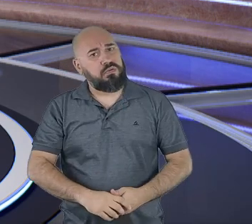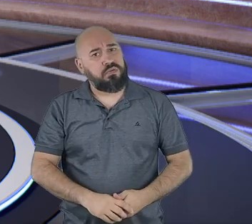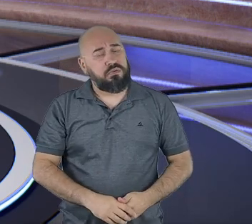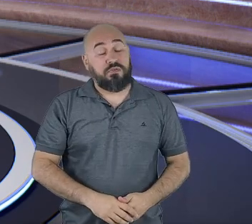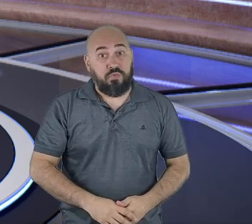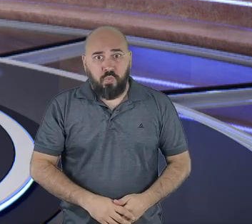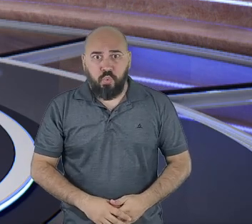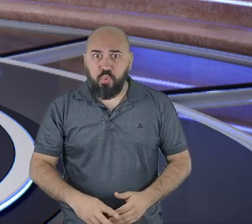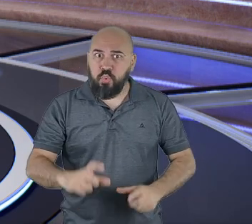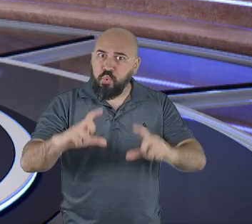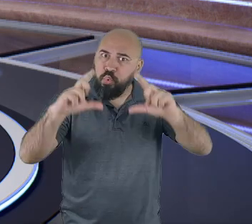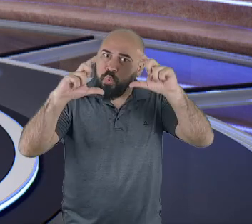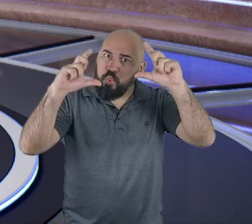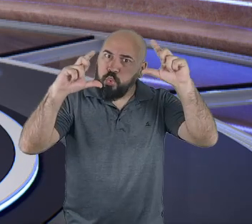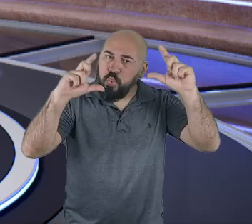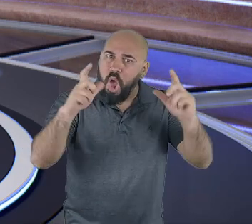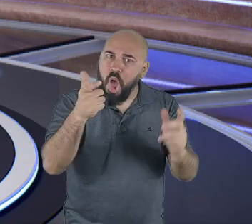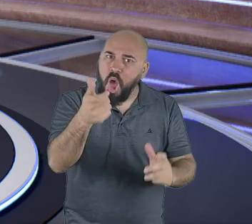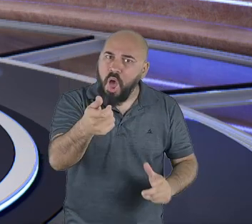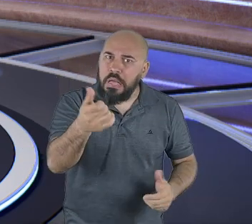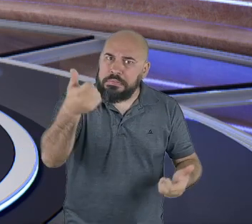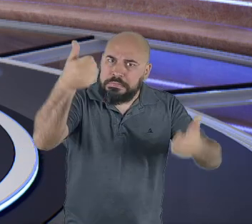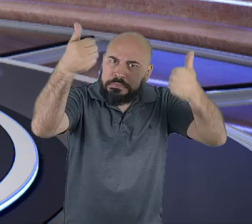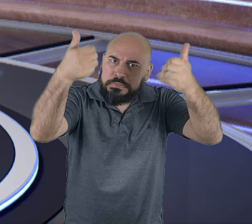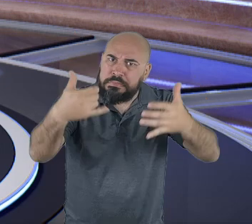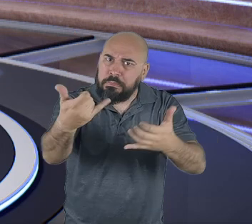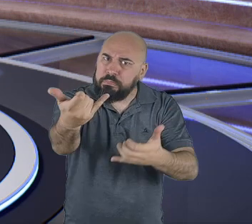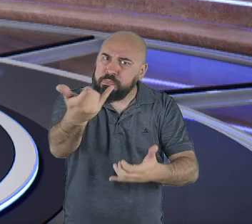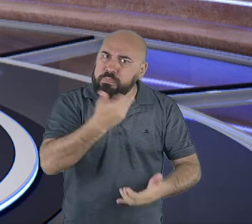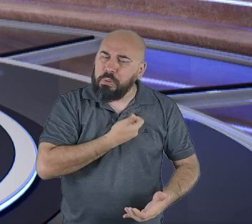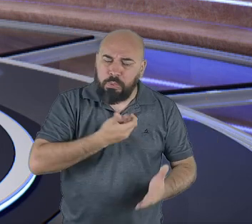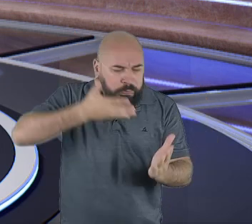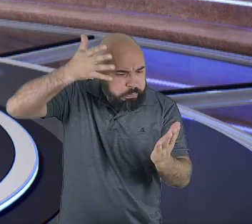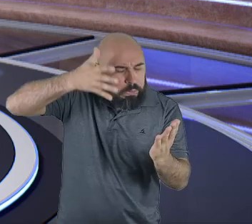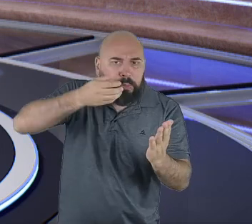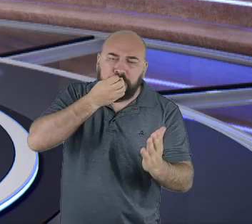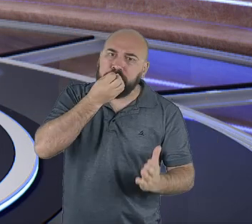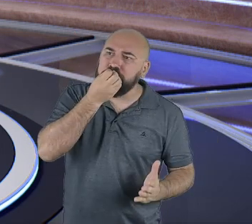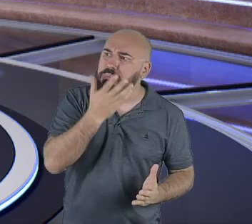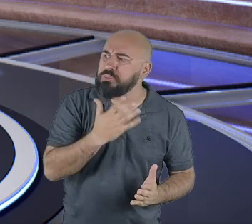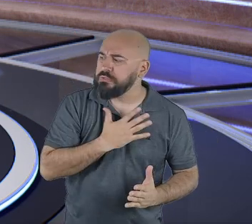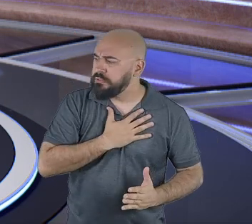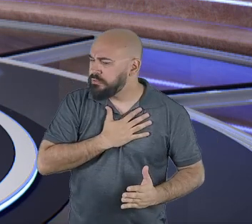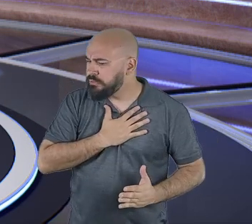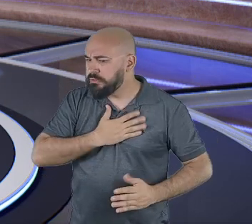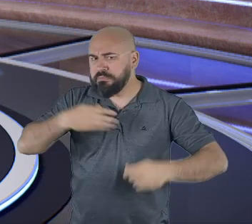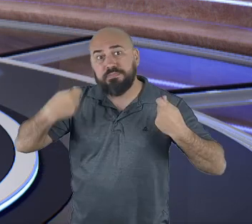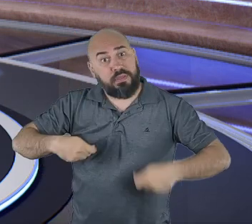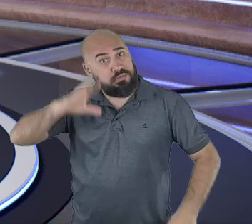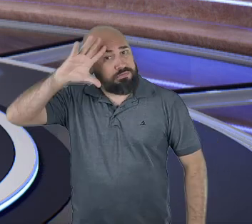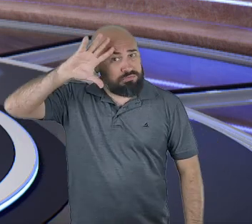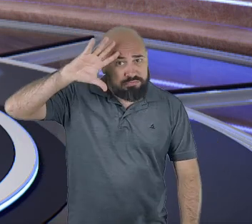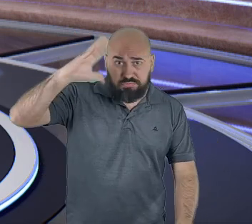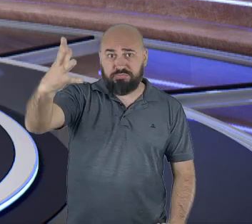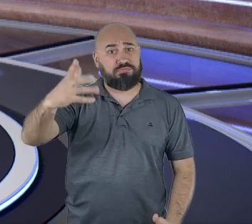igual. Porque depende da sua decisão. Depende da sua